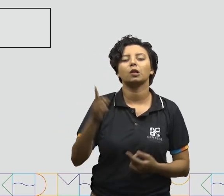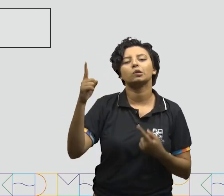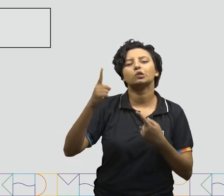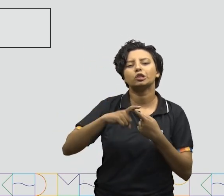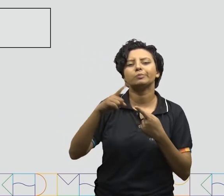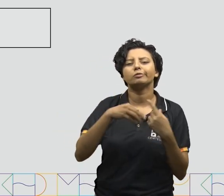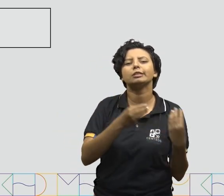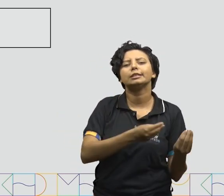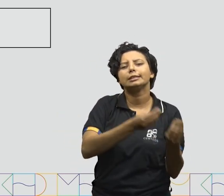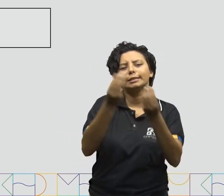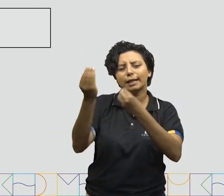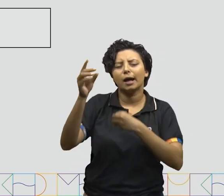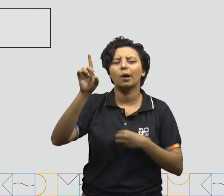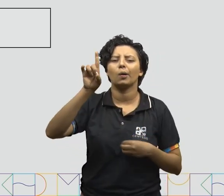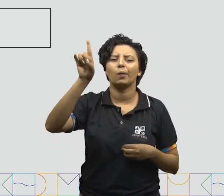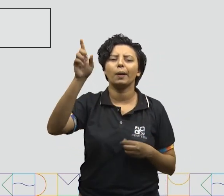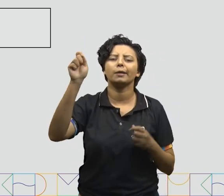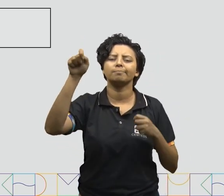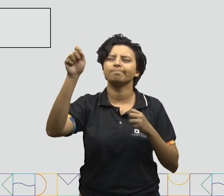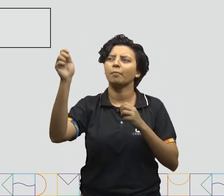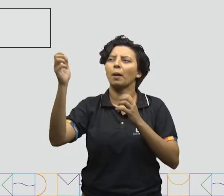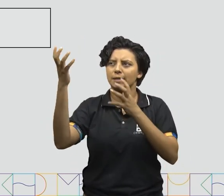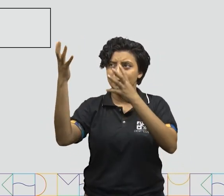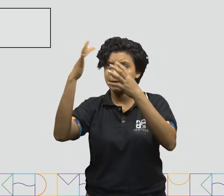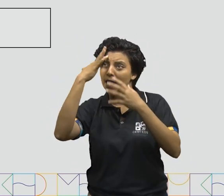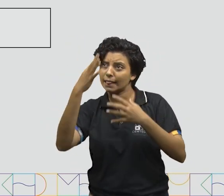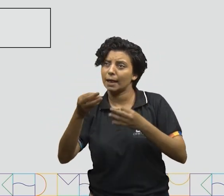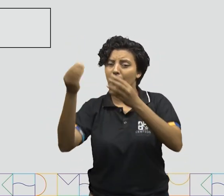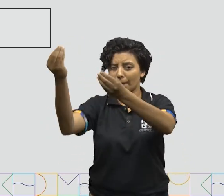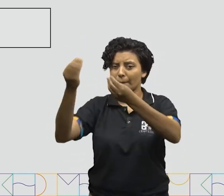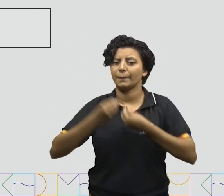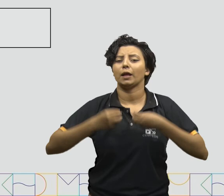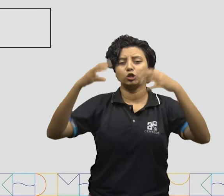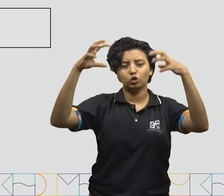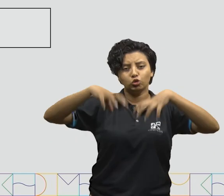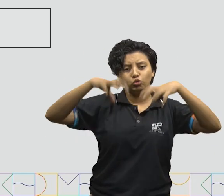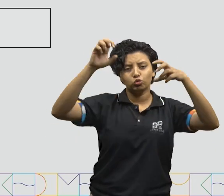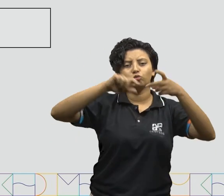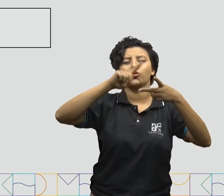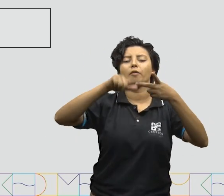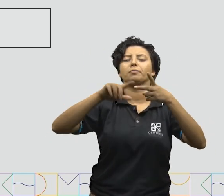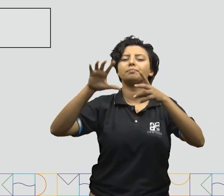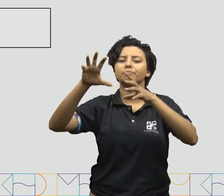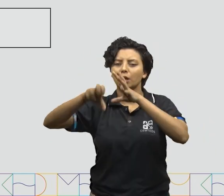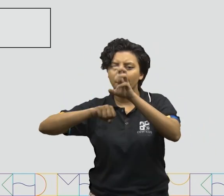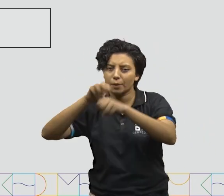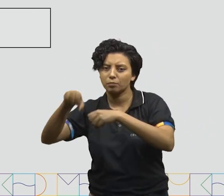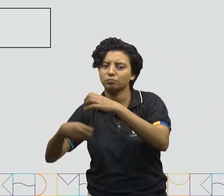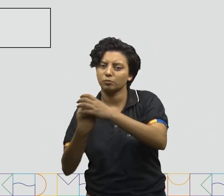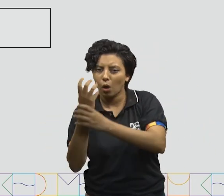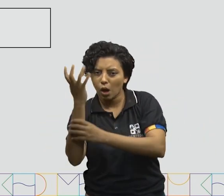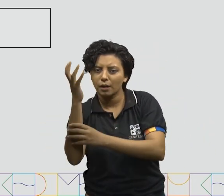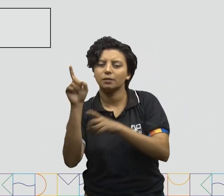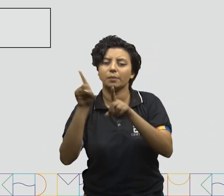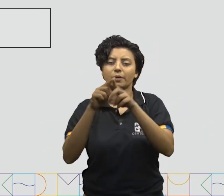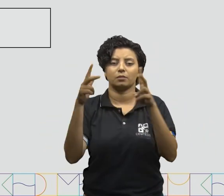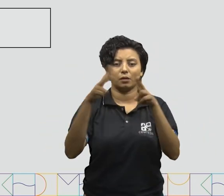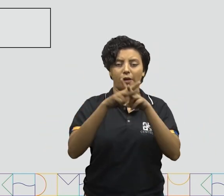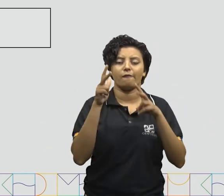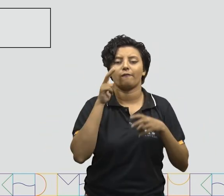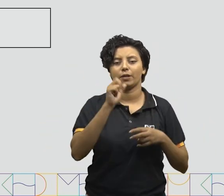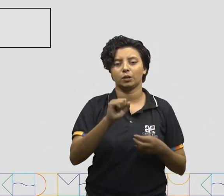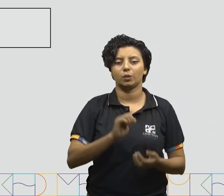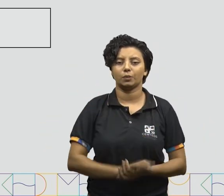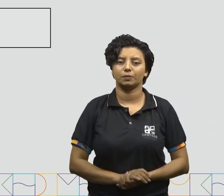era uma maneira de alimentar o deus para que ele assegurasse a chegada das chuvas, das colheitas e das vitórias nas